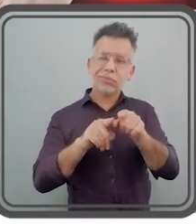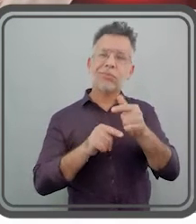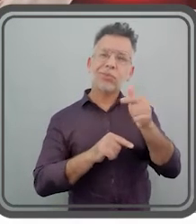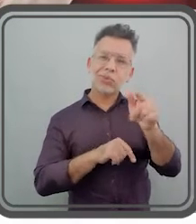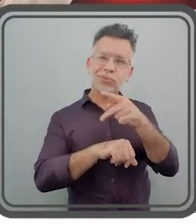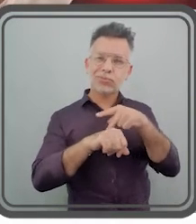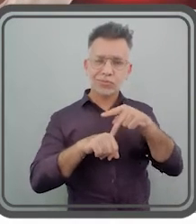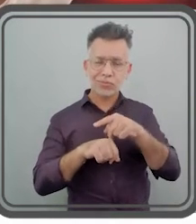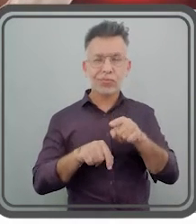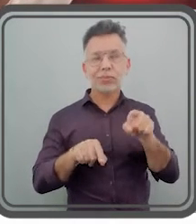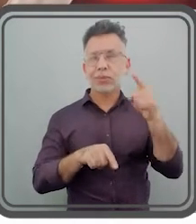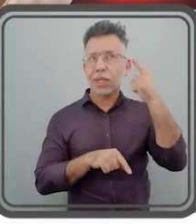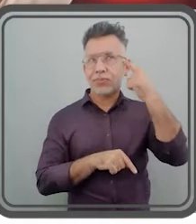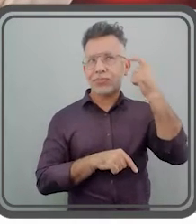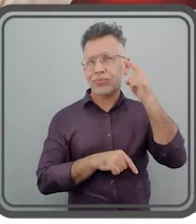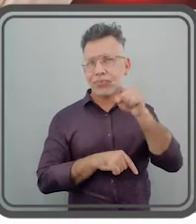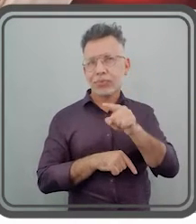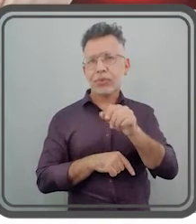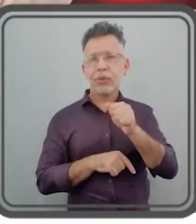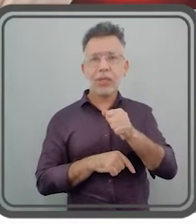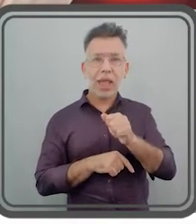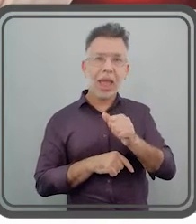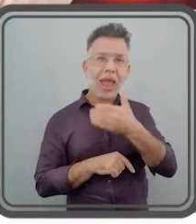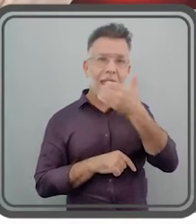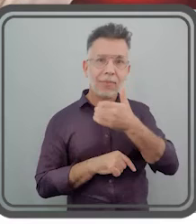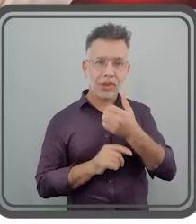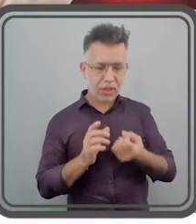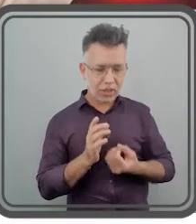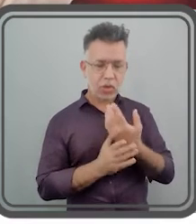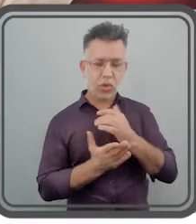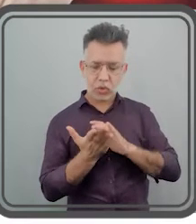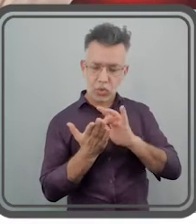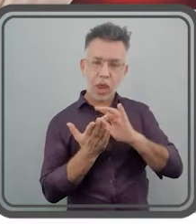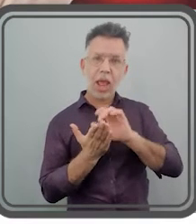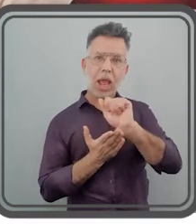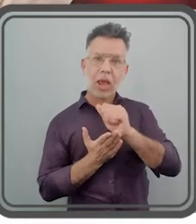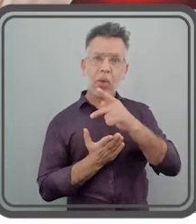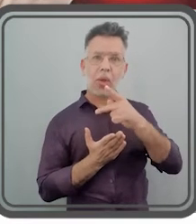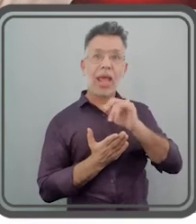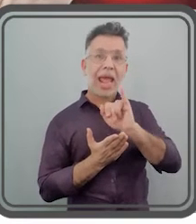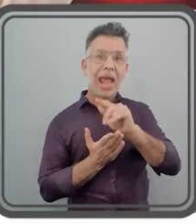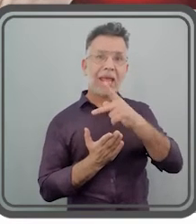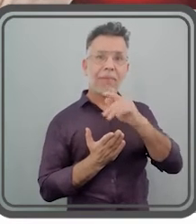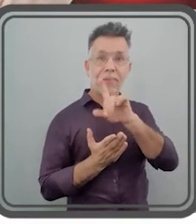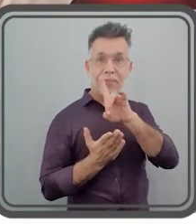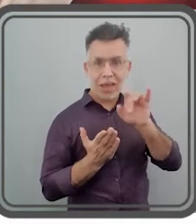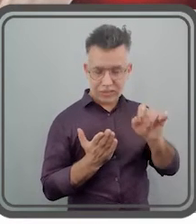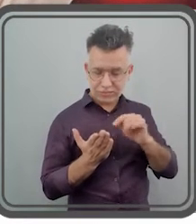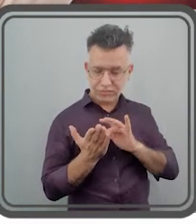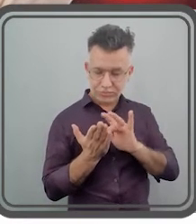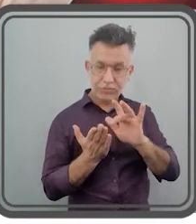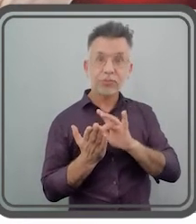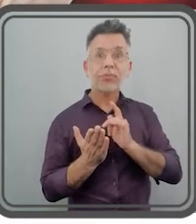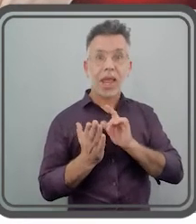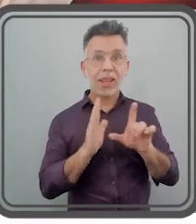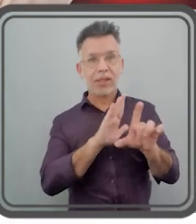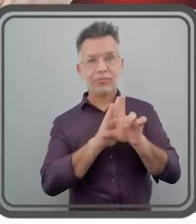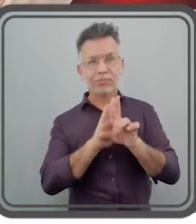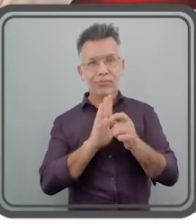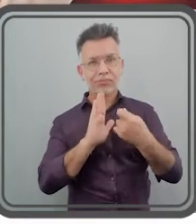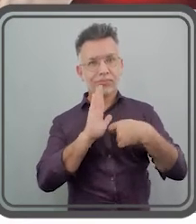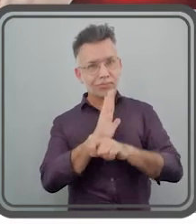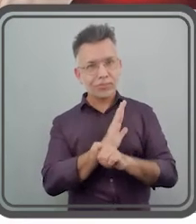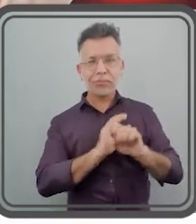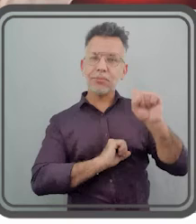aí quando a gente colocou a Apple lançou o iPad a gente teve no Brasil a lei de incentivo a Lei do Bem de incentivo fiscal